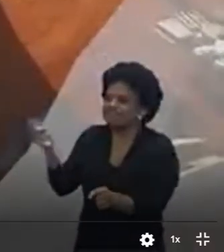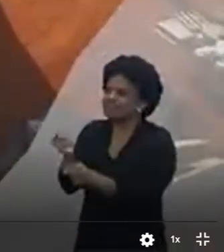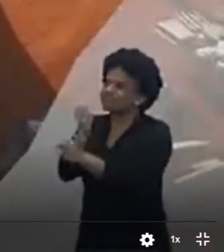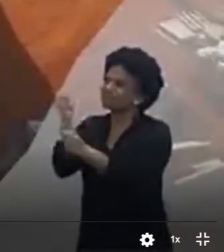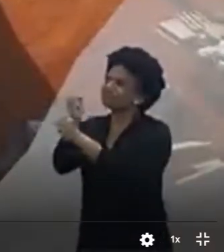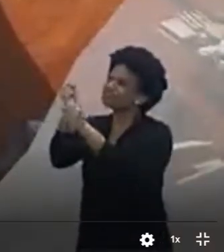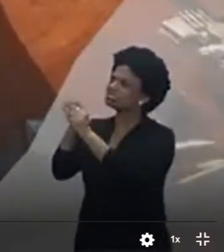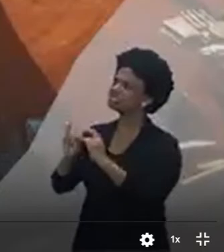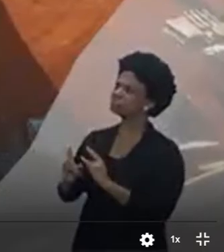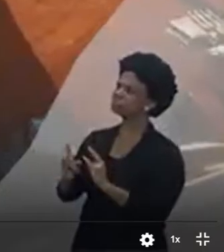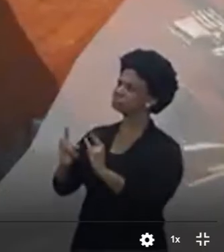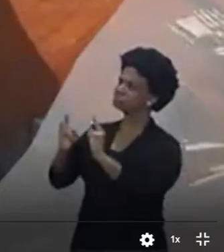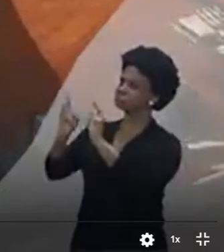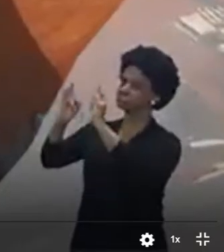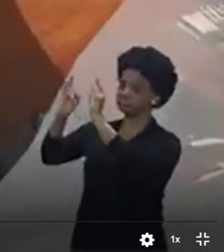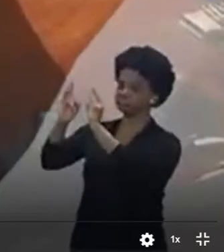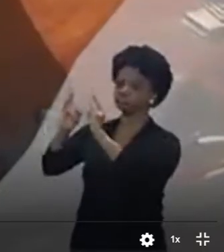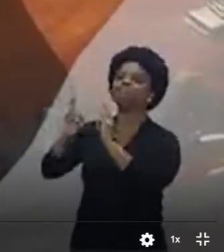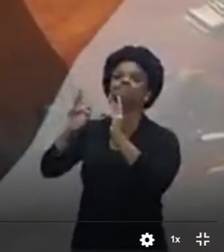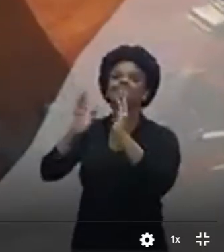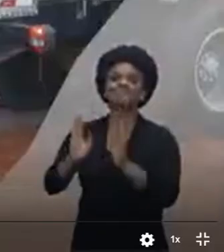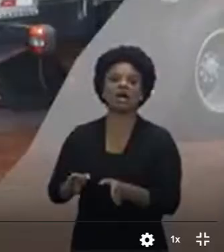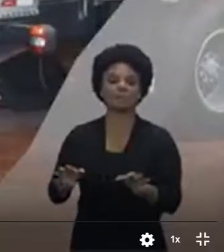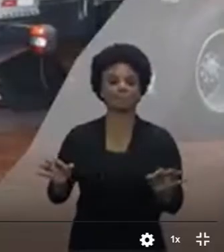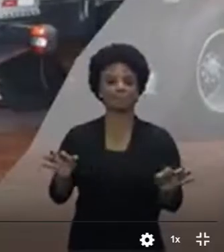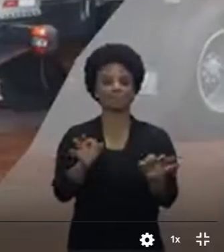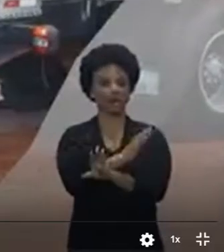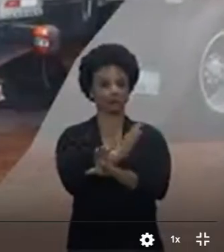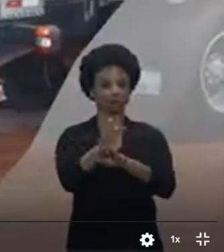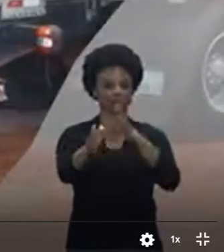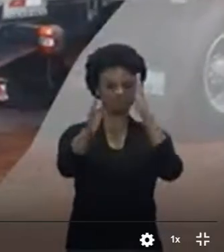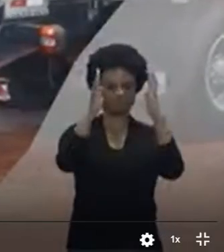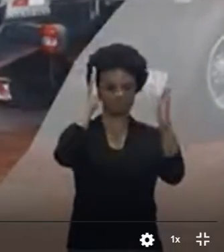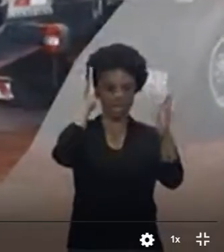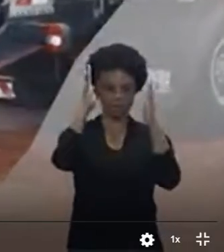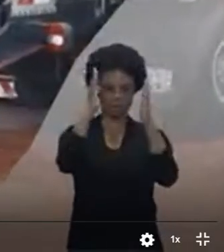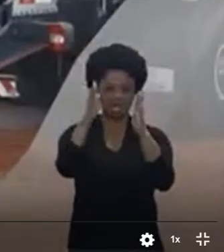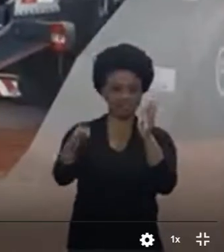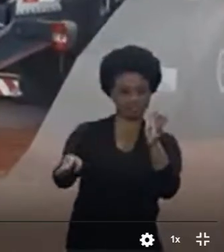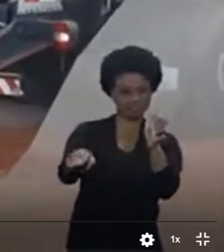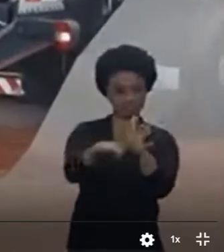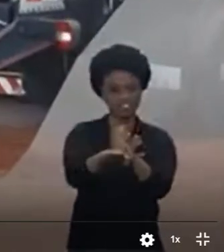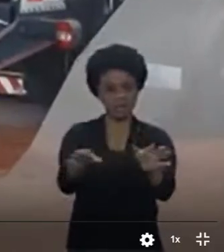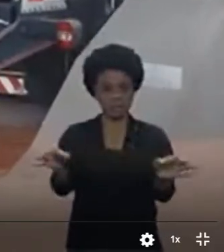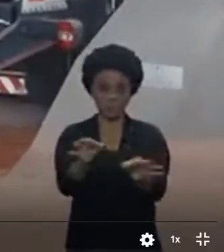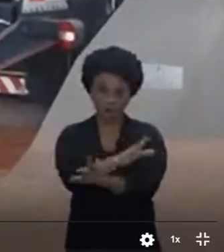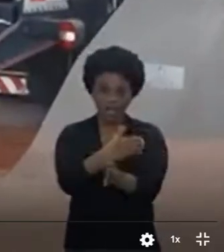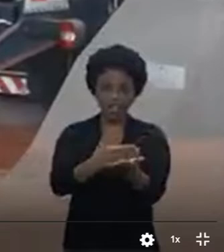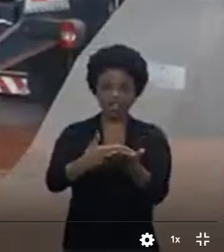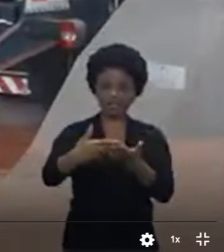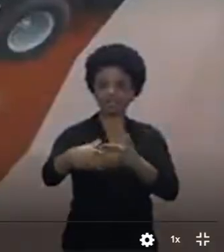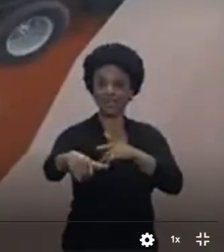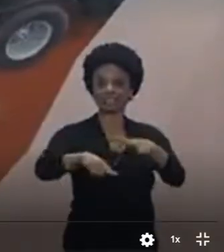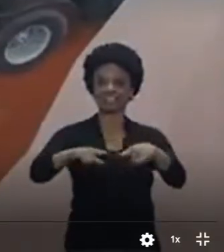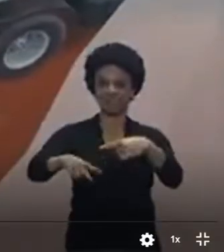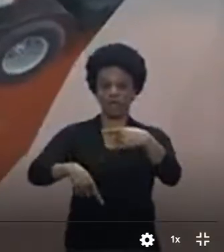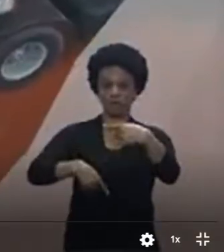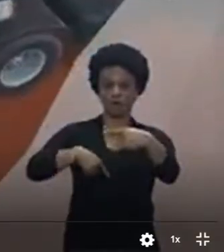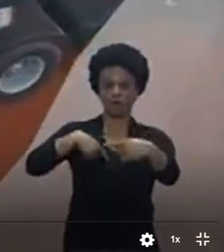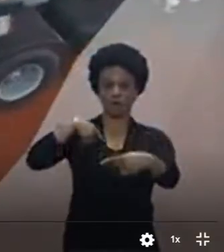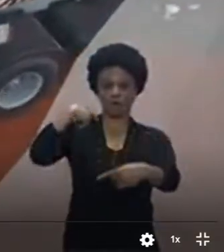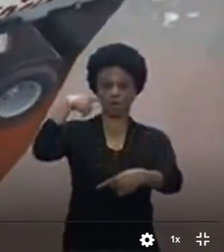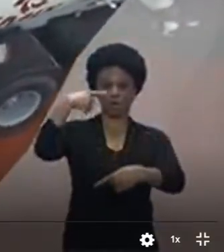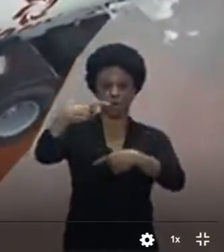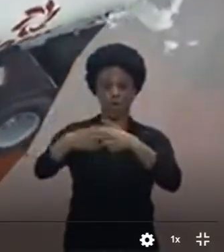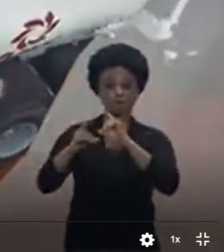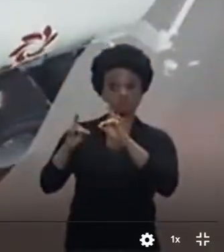Agora sim, o caminhão betoneira carregado de concreto pode começar o trabalho. E quanto trabalho tem pela frente? Somente